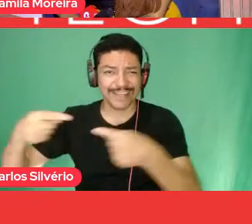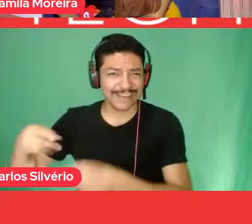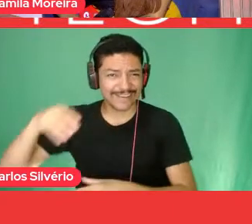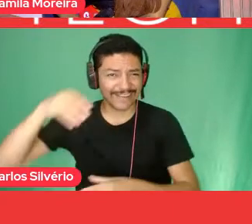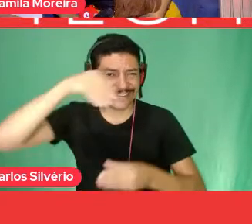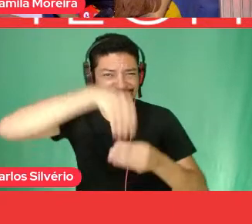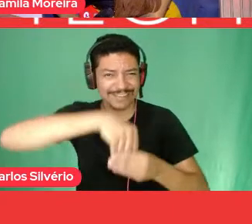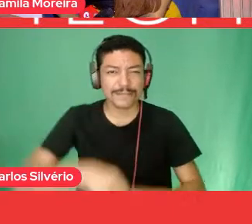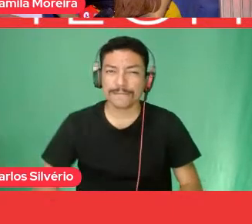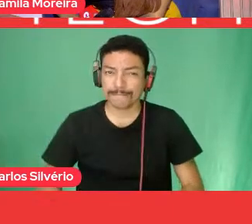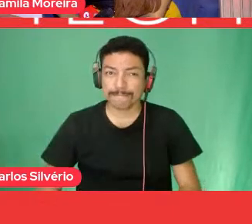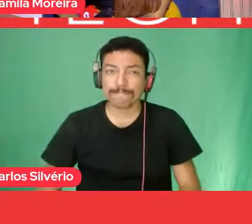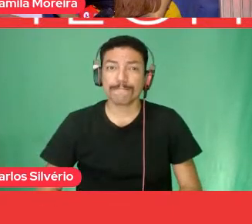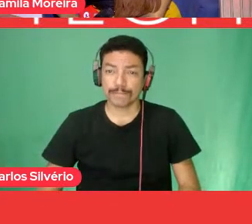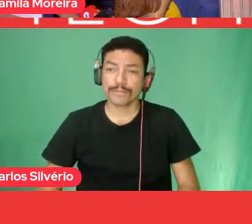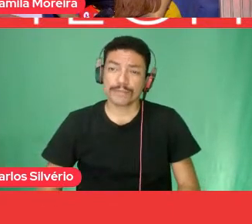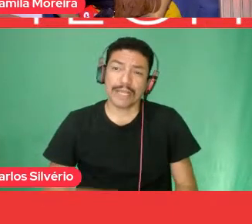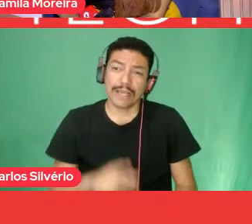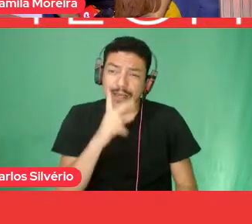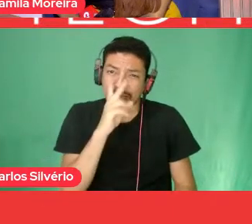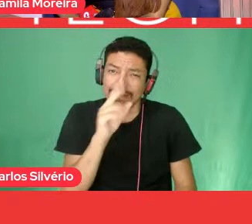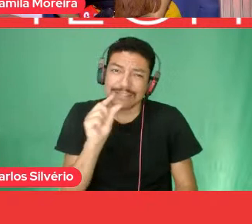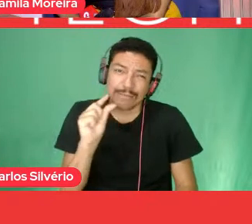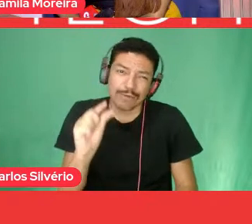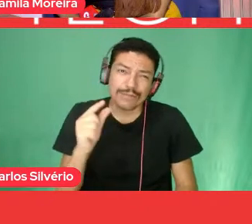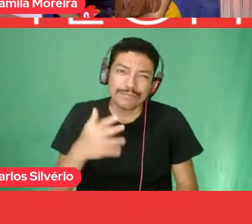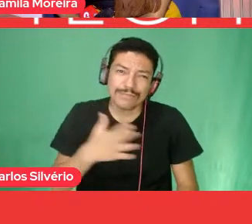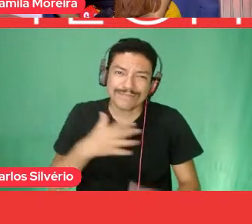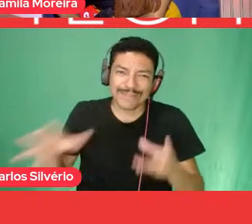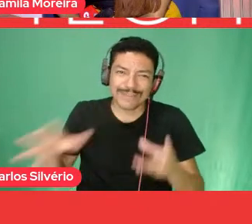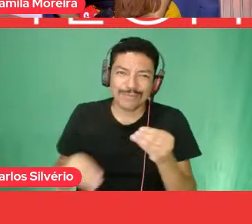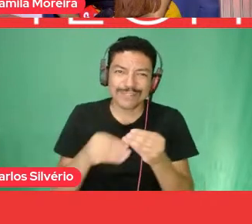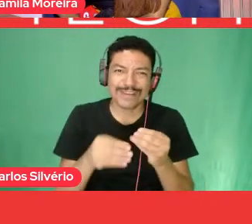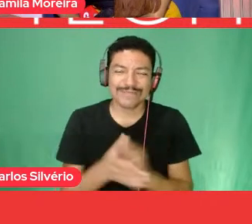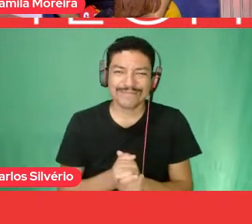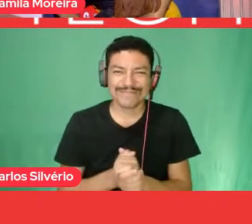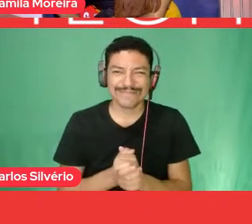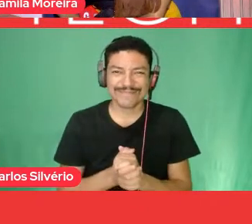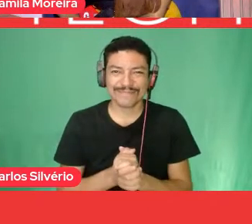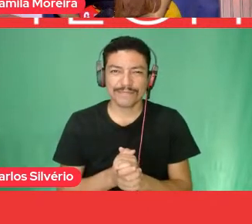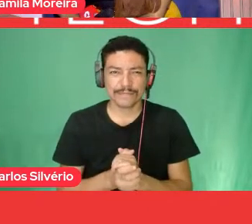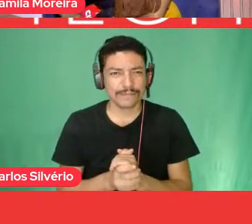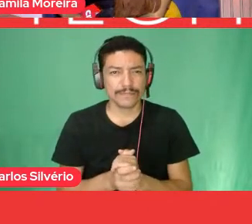acho que um pouquinho aqui do que eu queria contribuir.